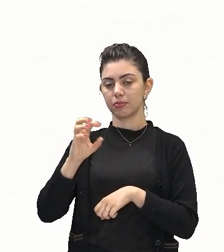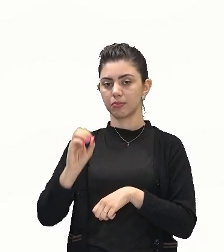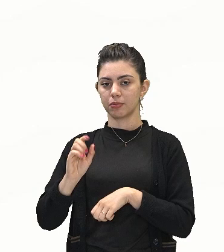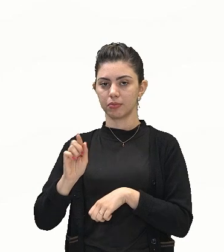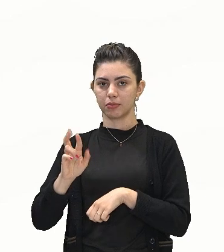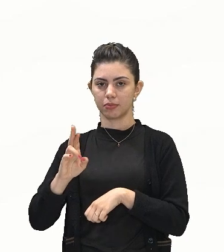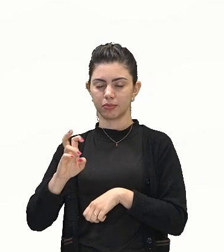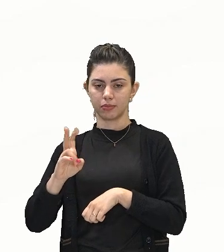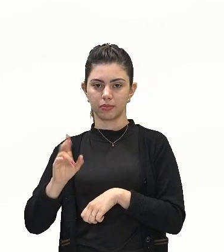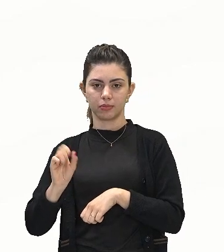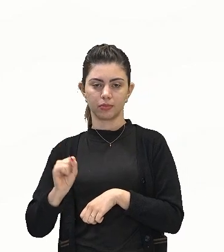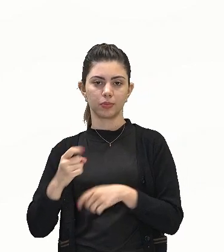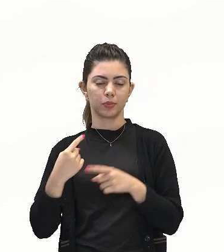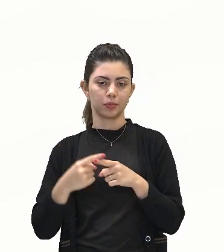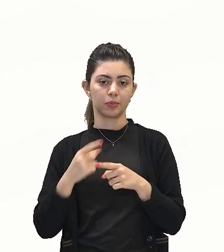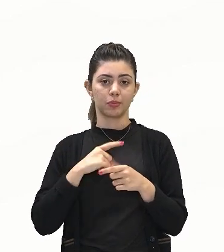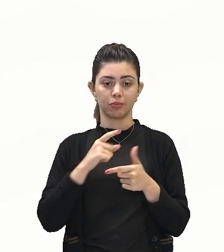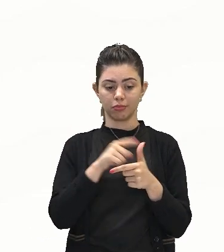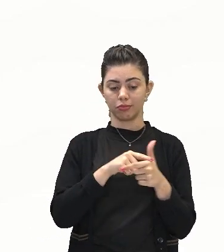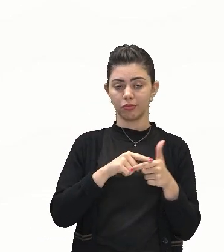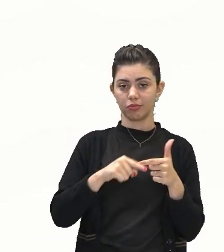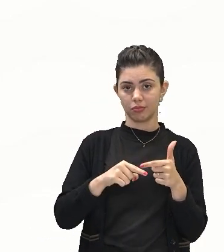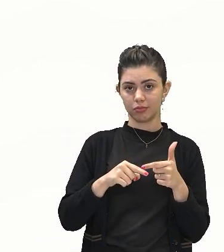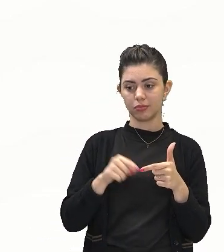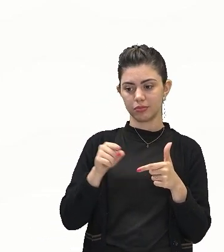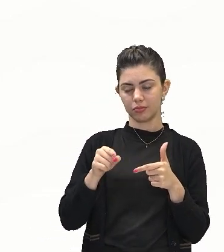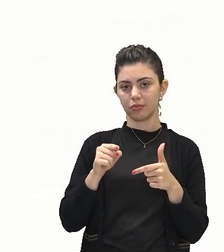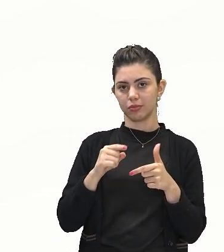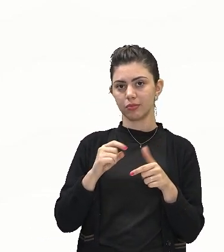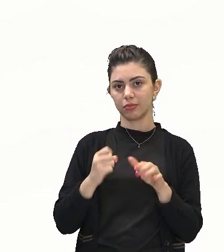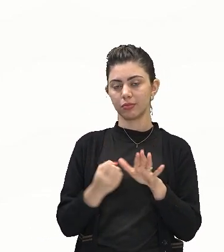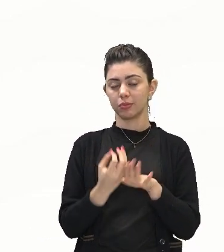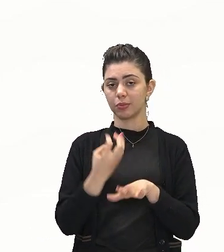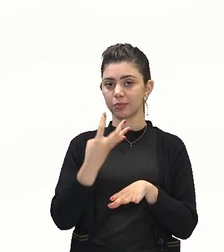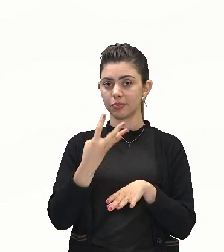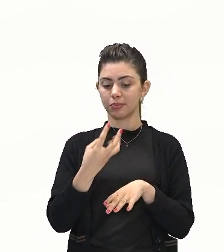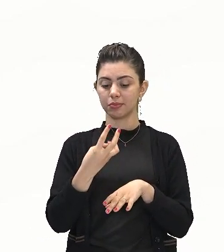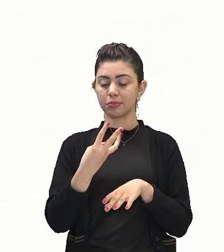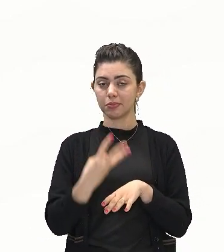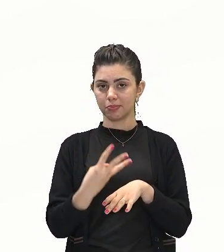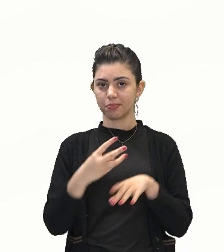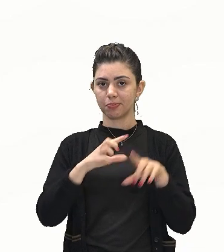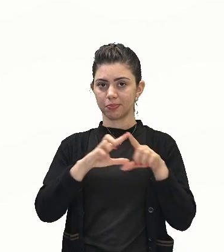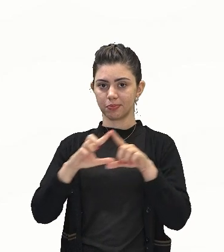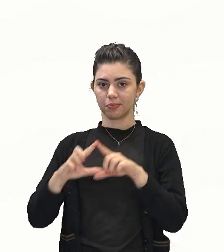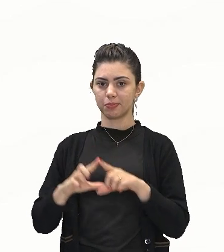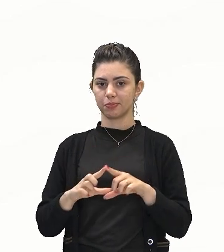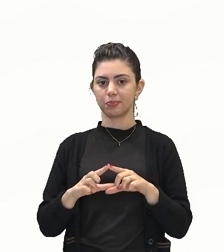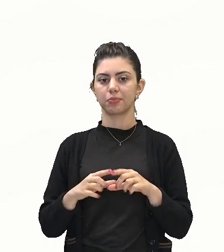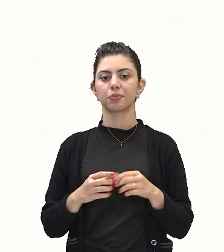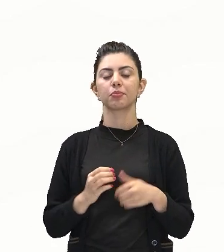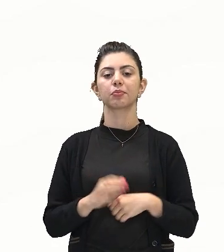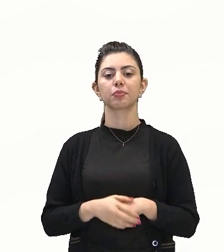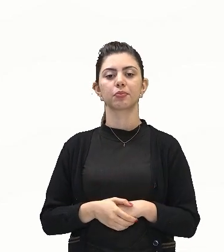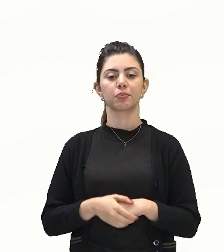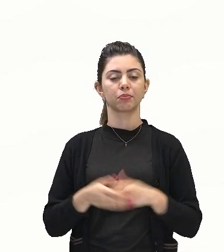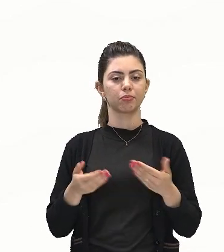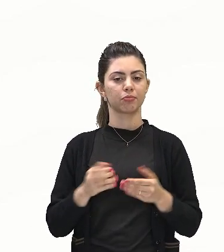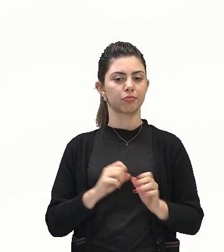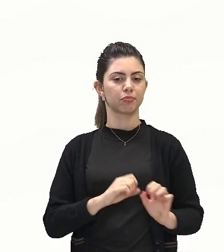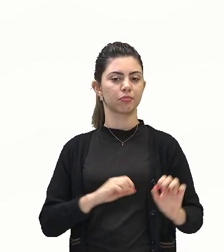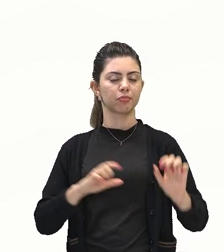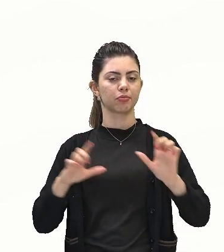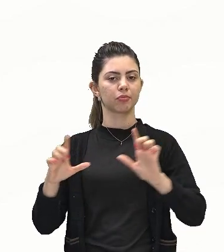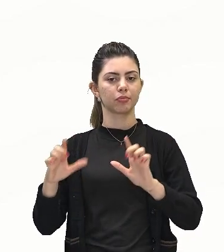na minha divisão eu tive 3 triângulos. Deu para entender como é que funciona? Então, o quadro seguinte vai nos